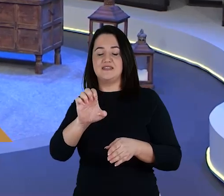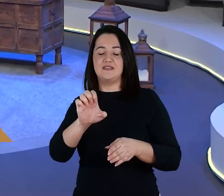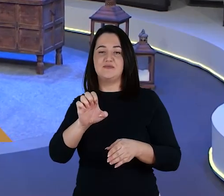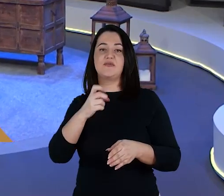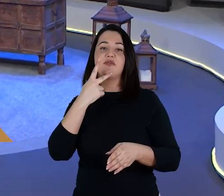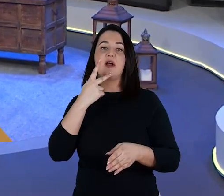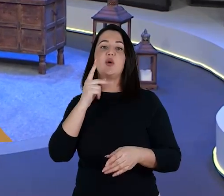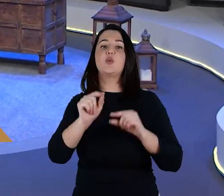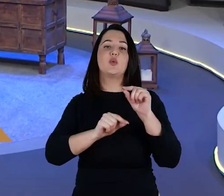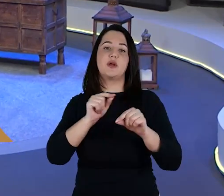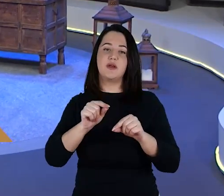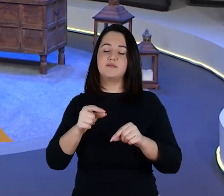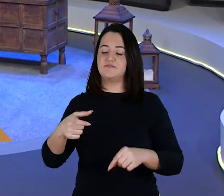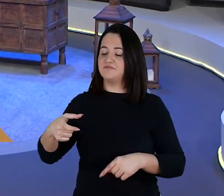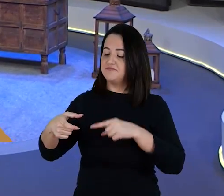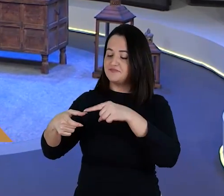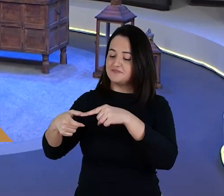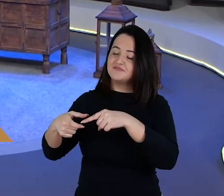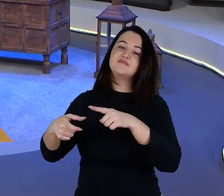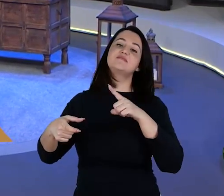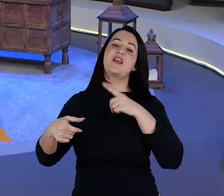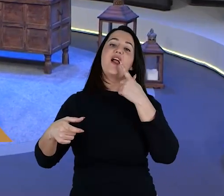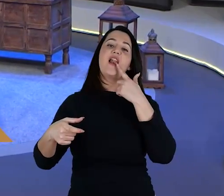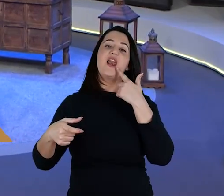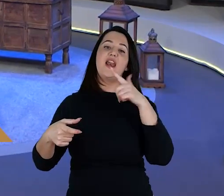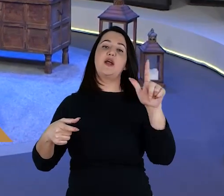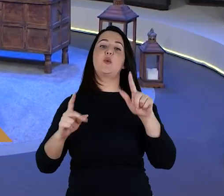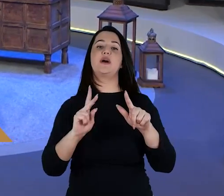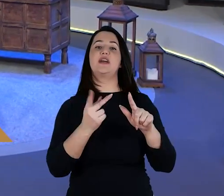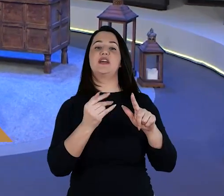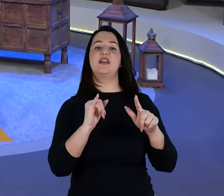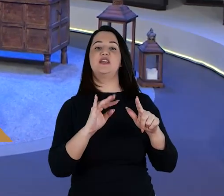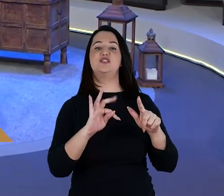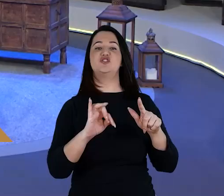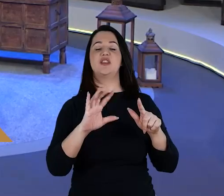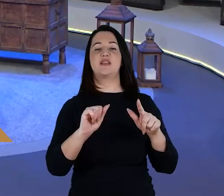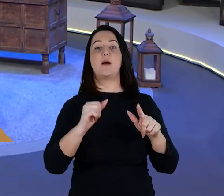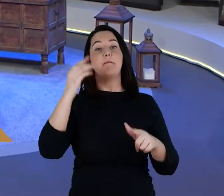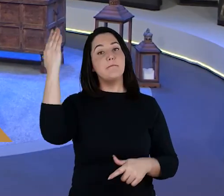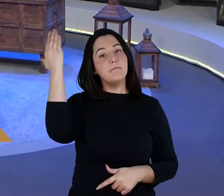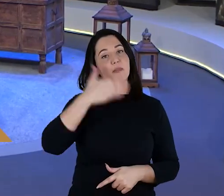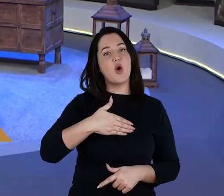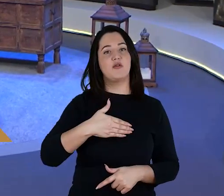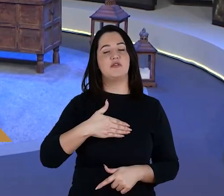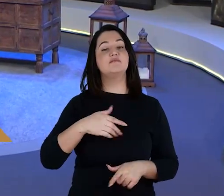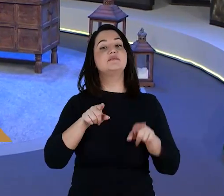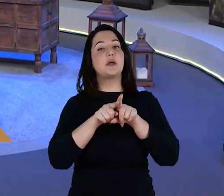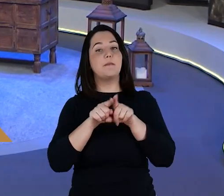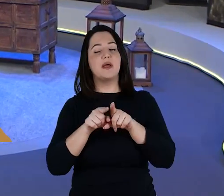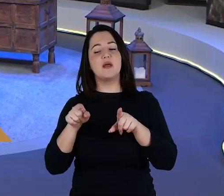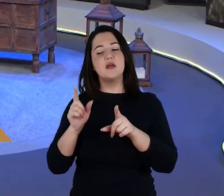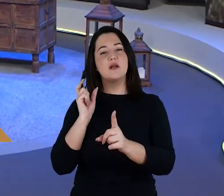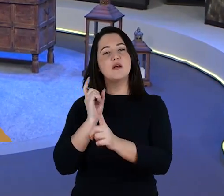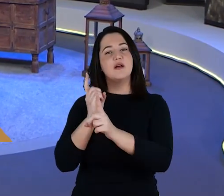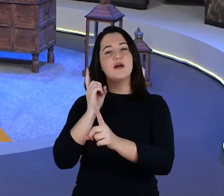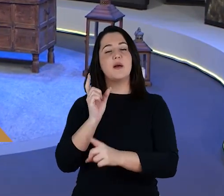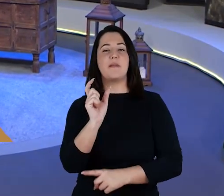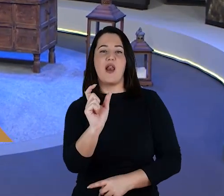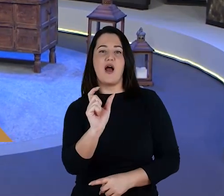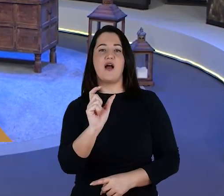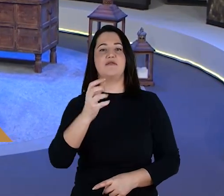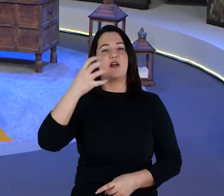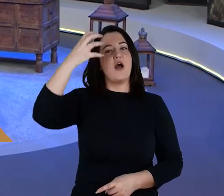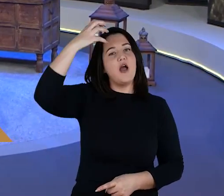decisiva. Ali estava a língua hitita, a prova dos hititas, e ele ainda conseguiu decifrar várias palavras como rei, Deus